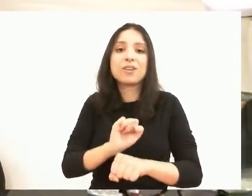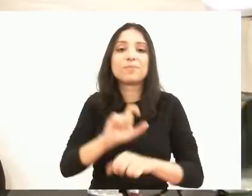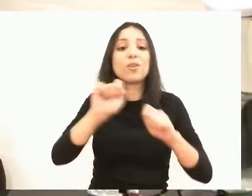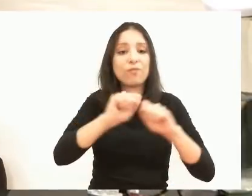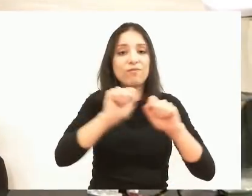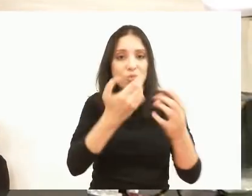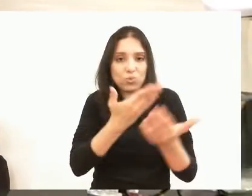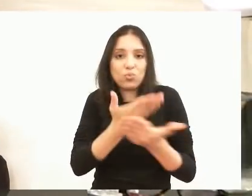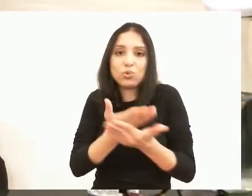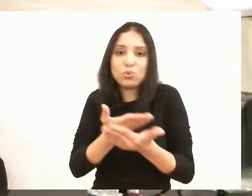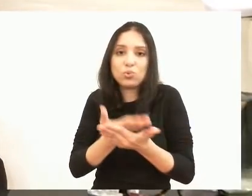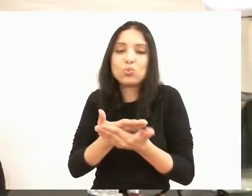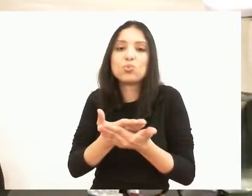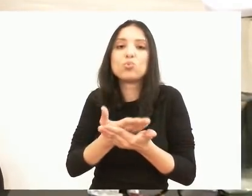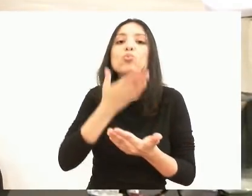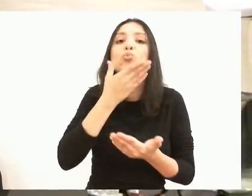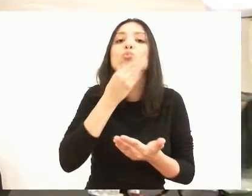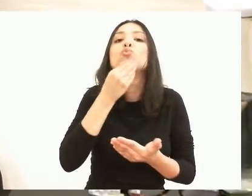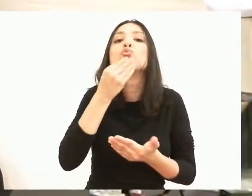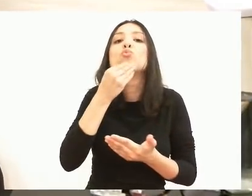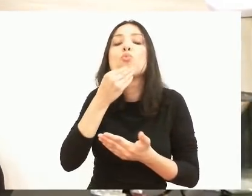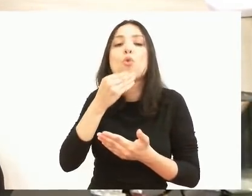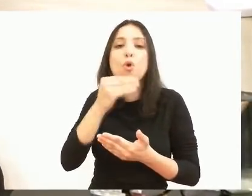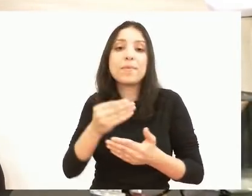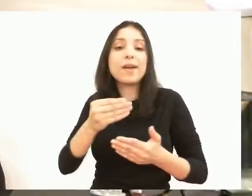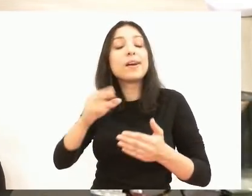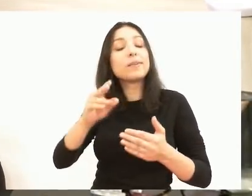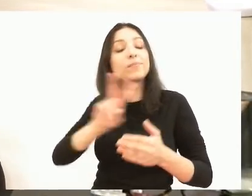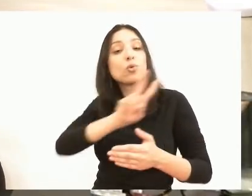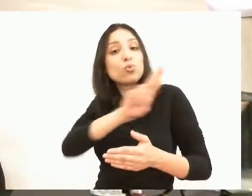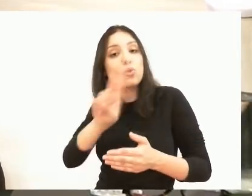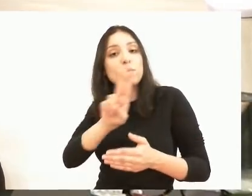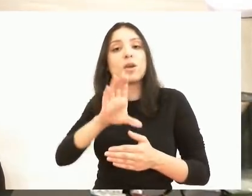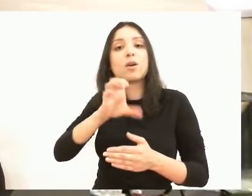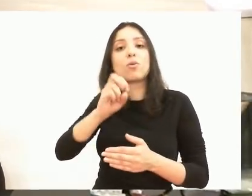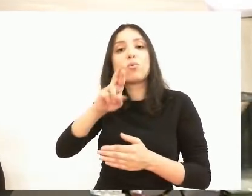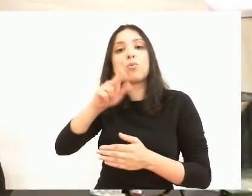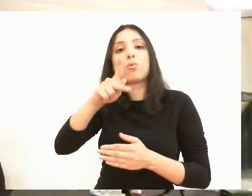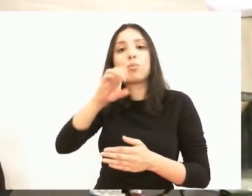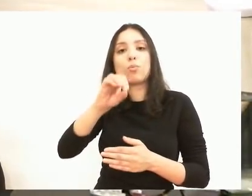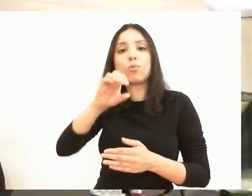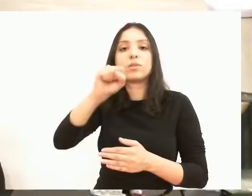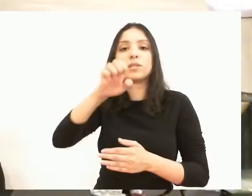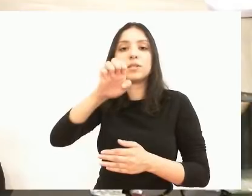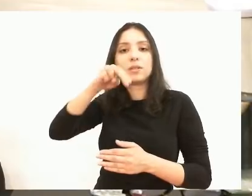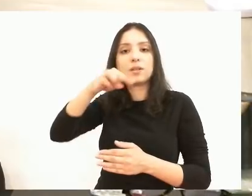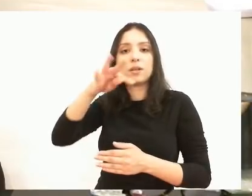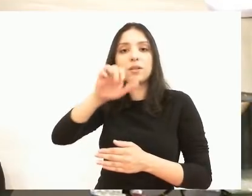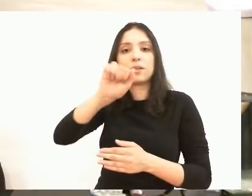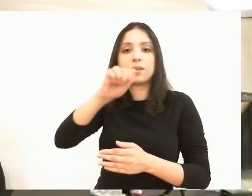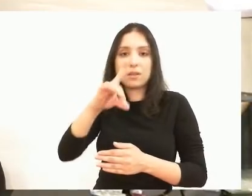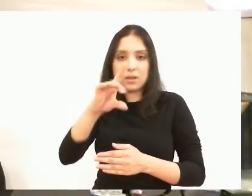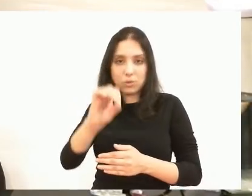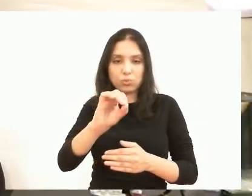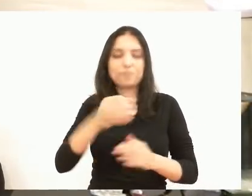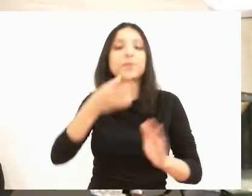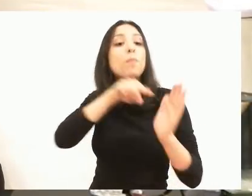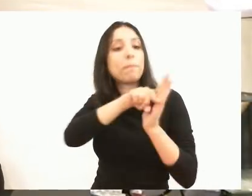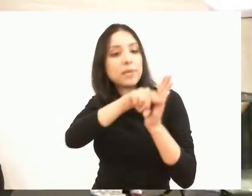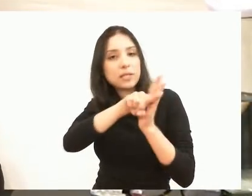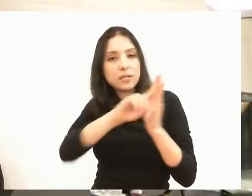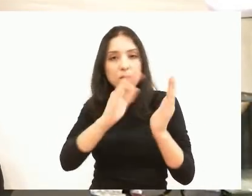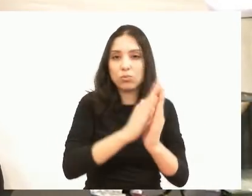chama porque ele ainda está vivo esse trabalho corpo sentado e eu pesquisei um livro chama